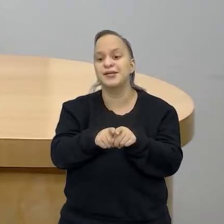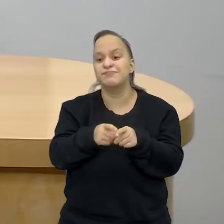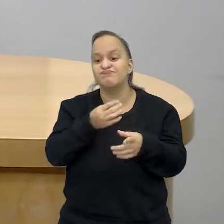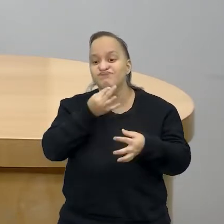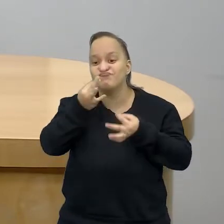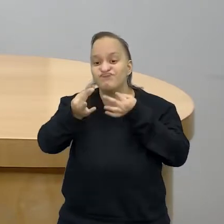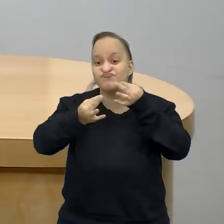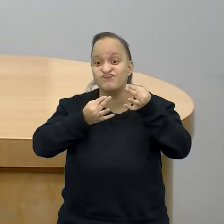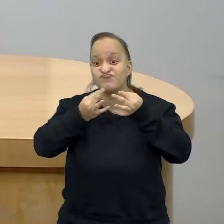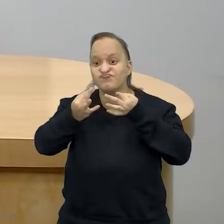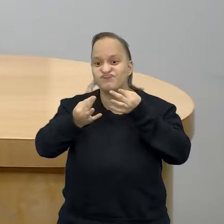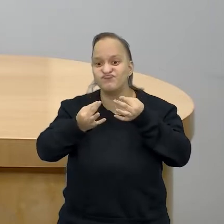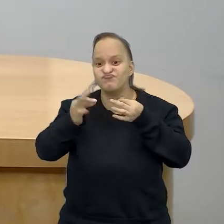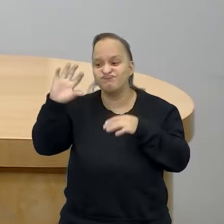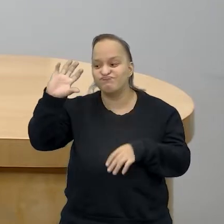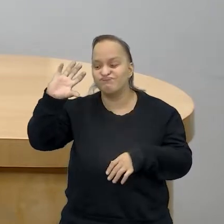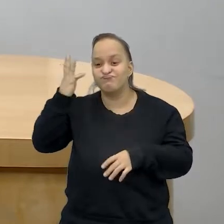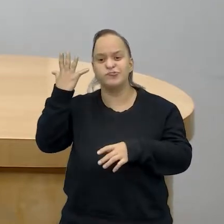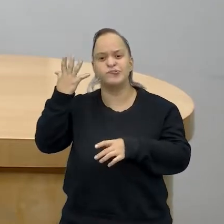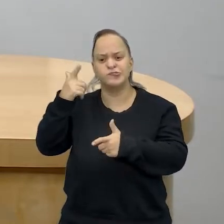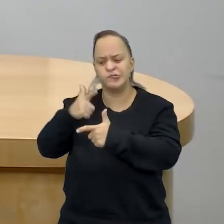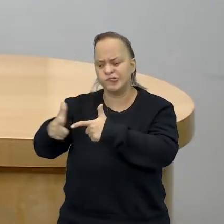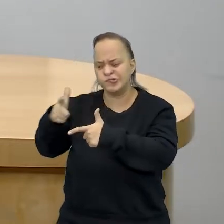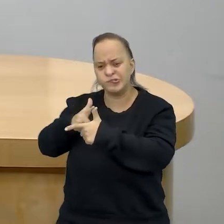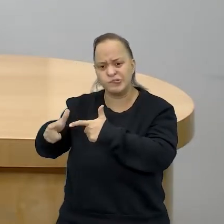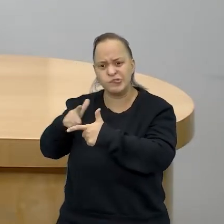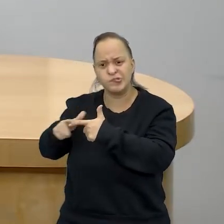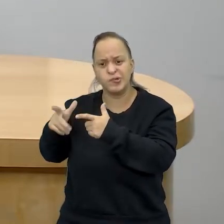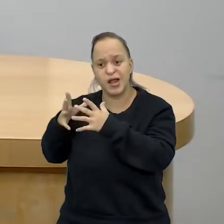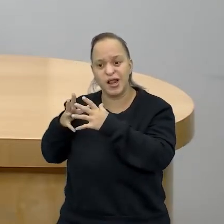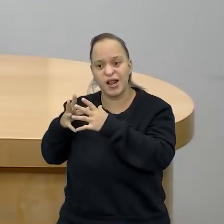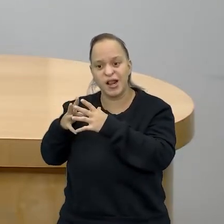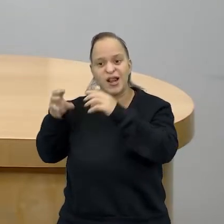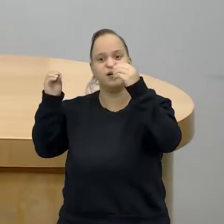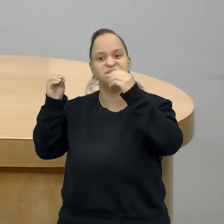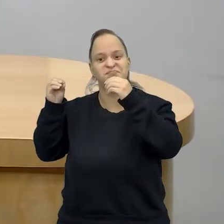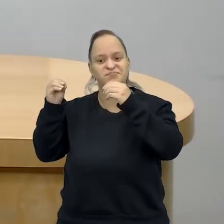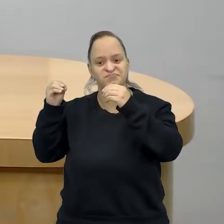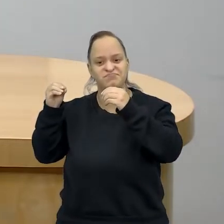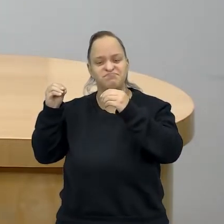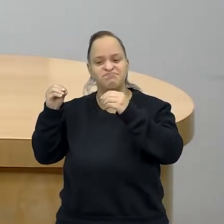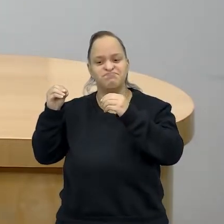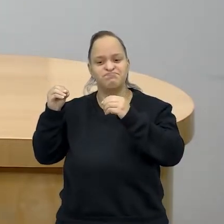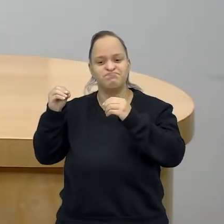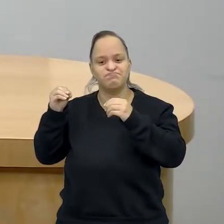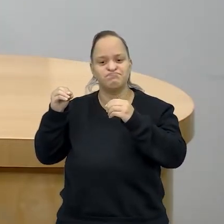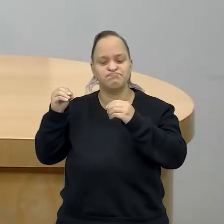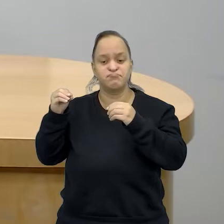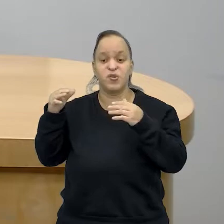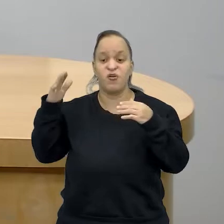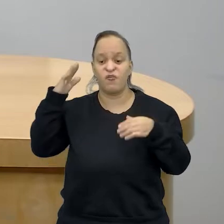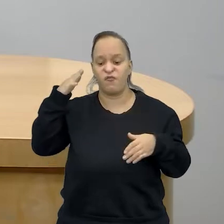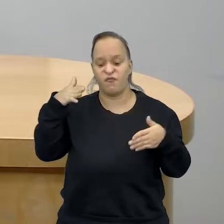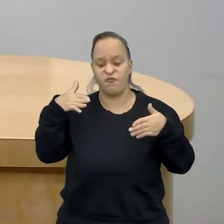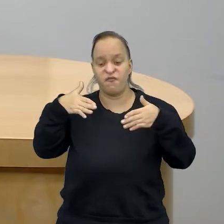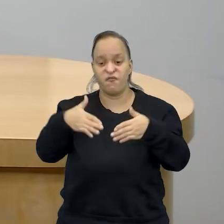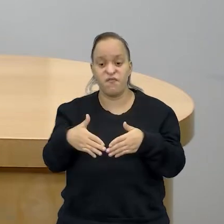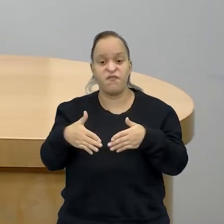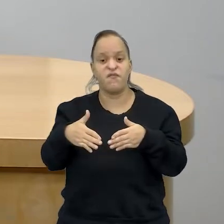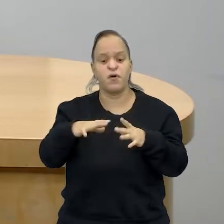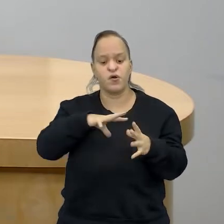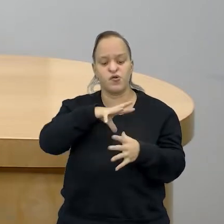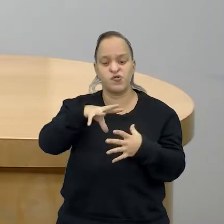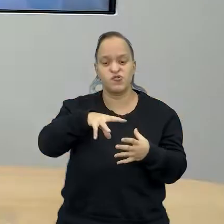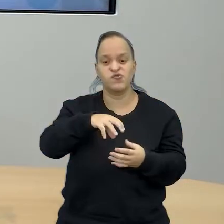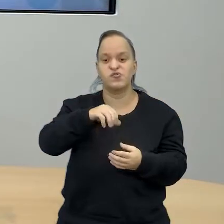solução. Para quê? Sempre pensando no equilíbrio ecológico e nas melhores condições de